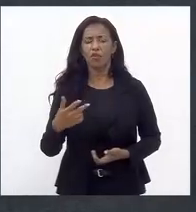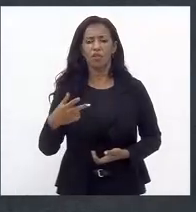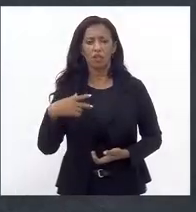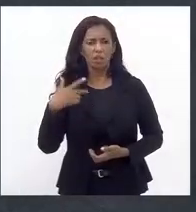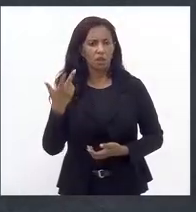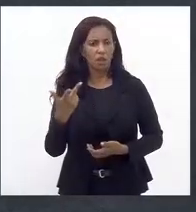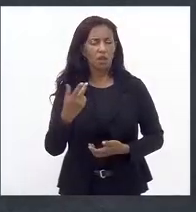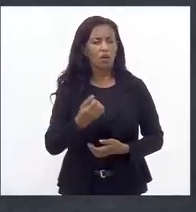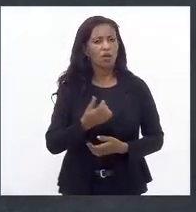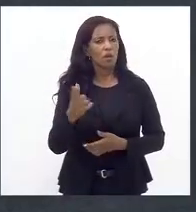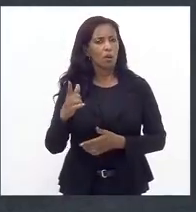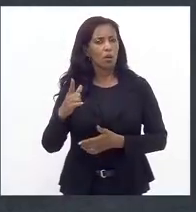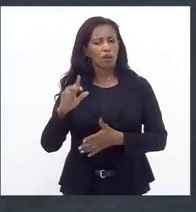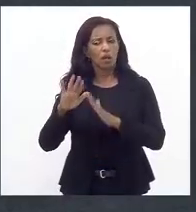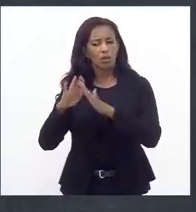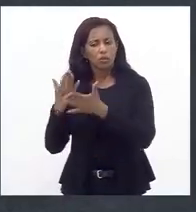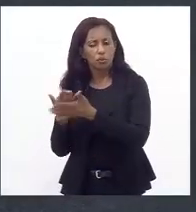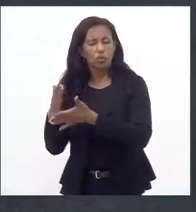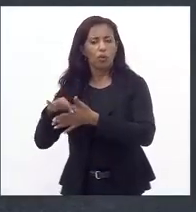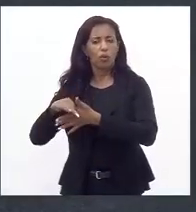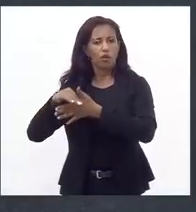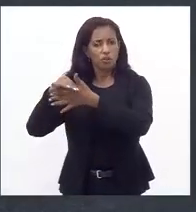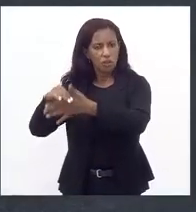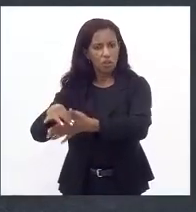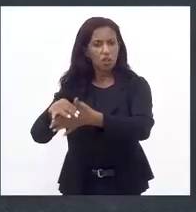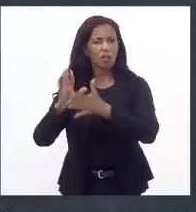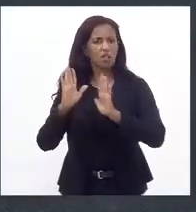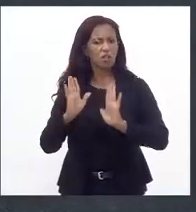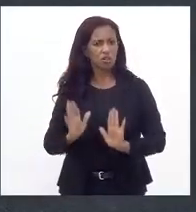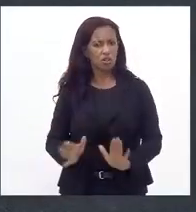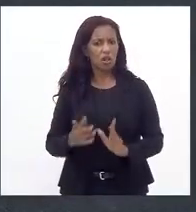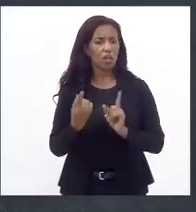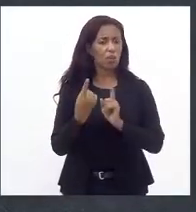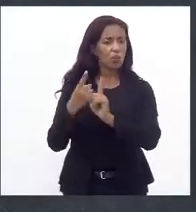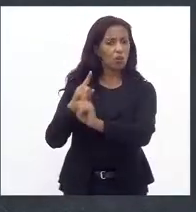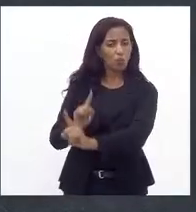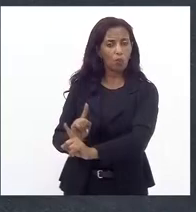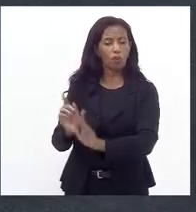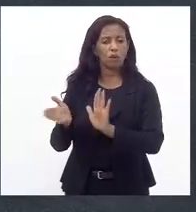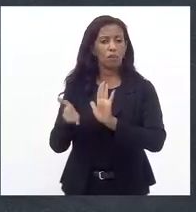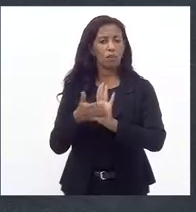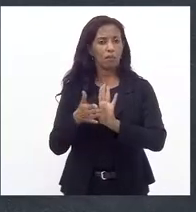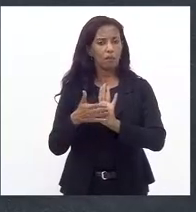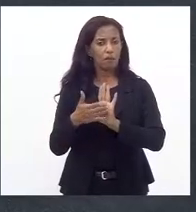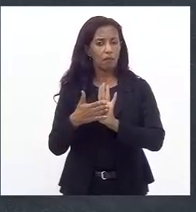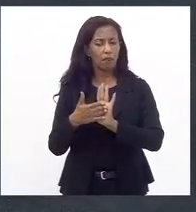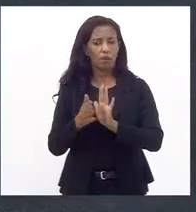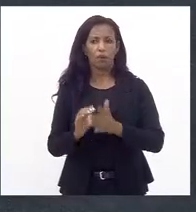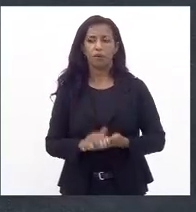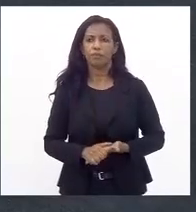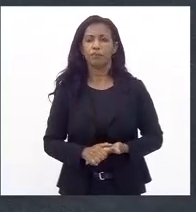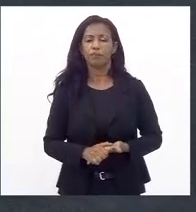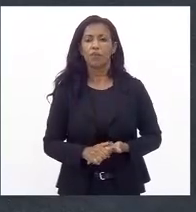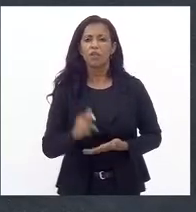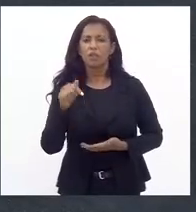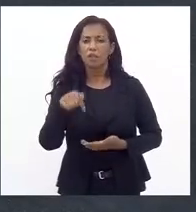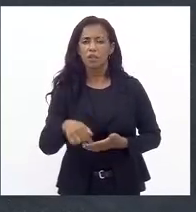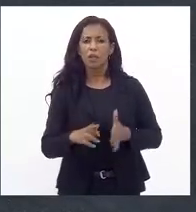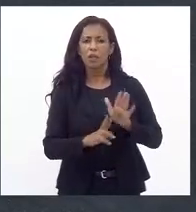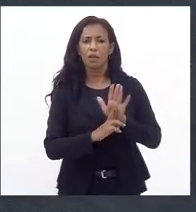diversas reuniões do colégio de líderes coloquei que já éramos contra o pacote de maldades e aqui